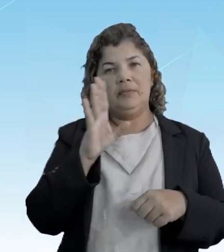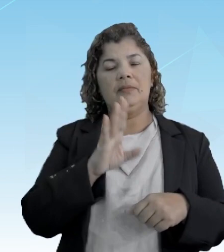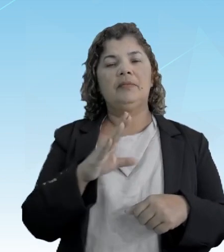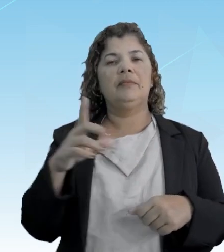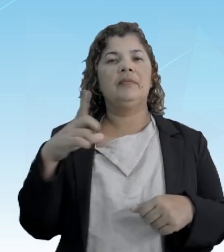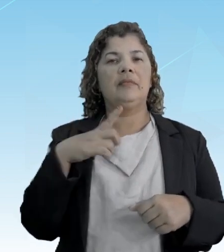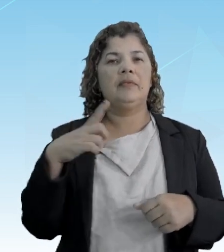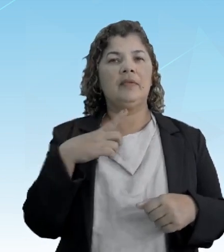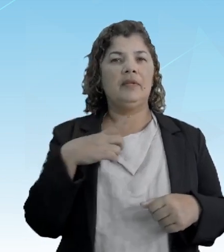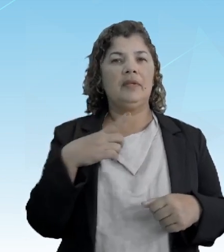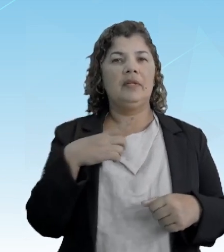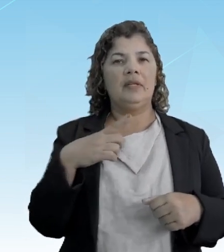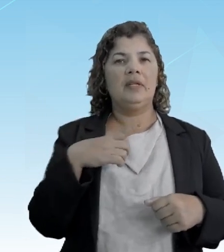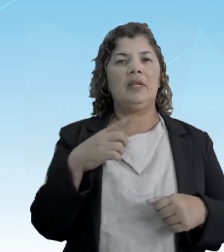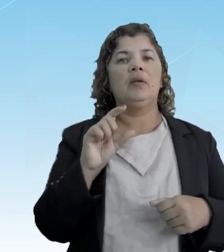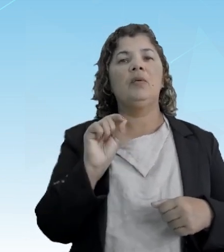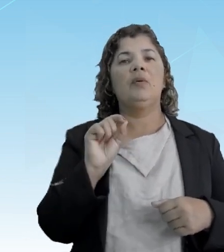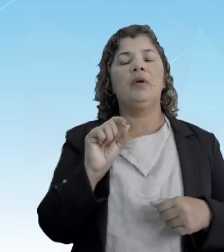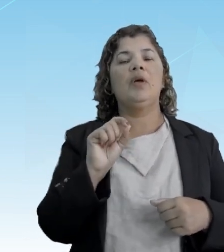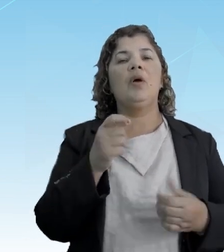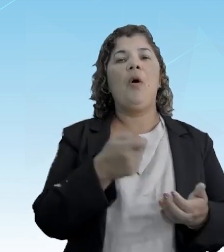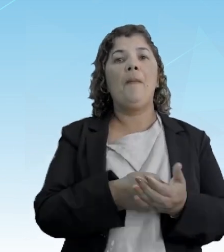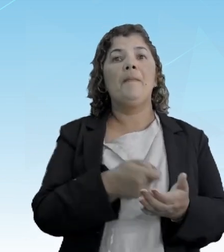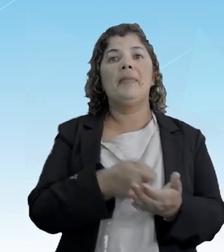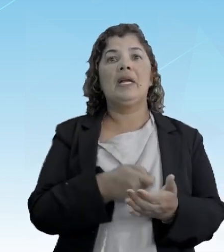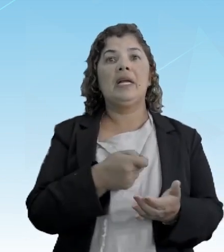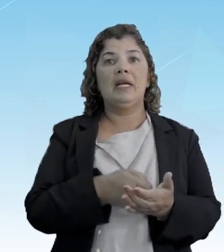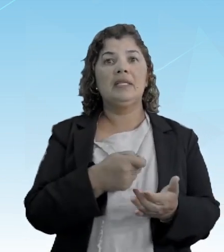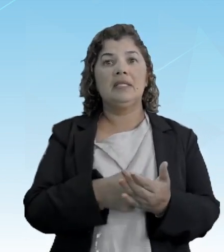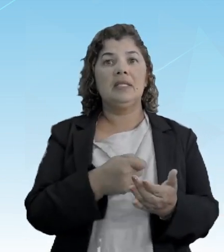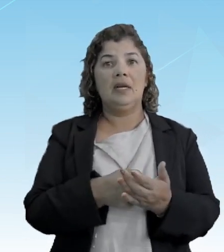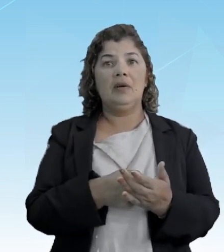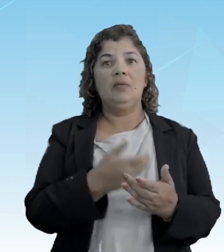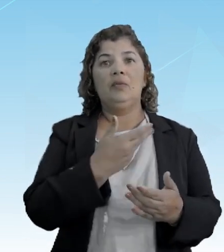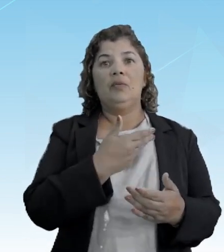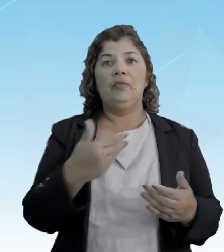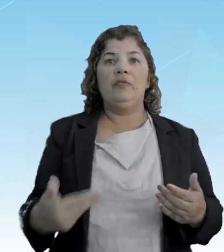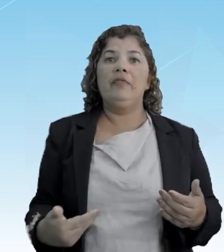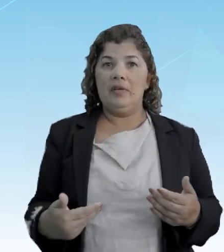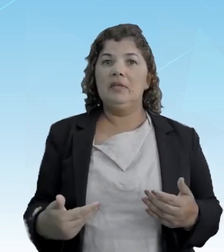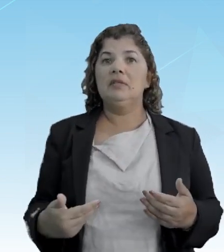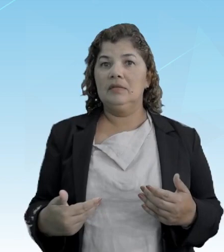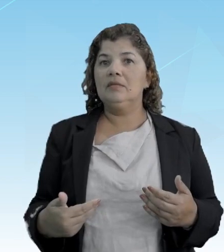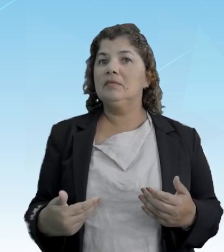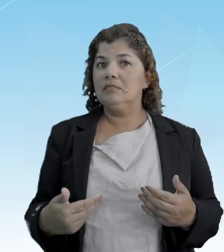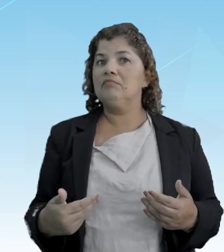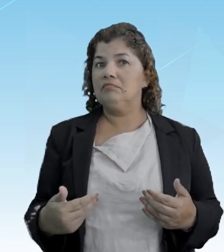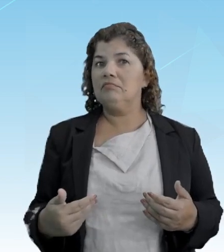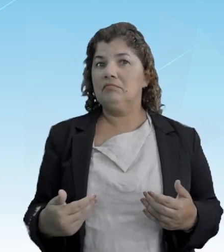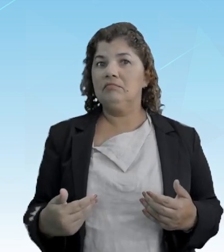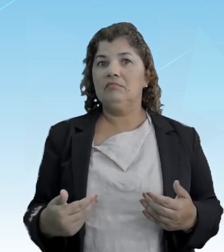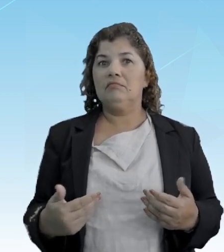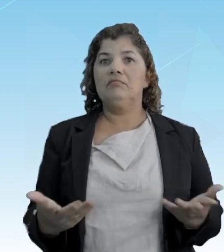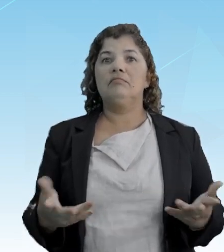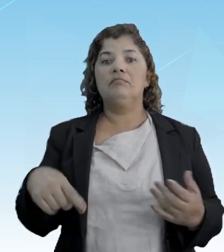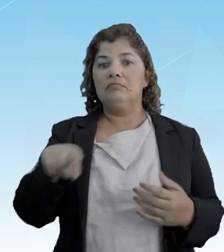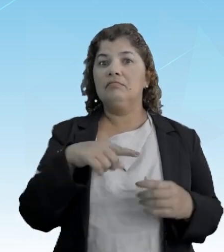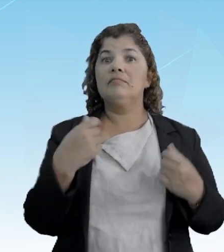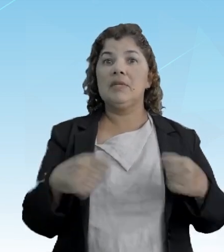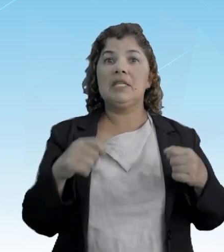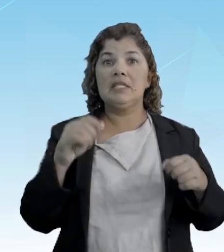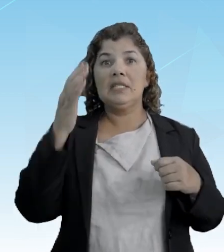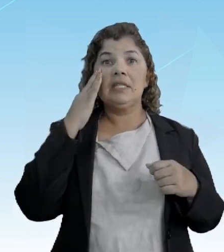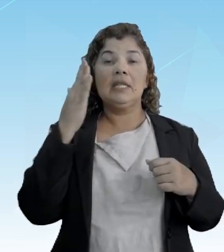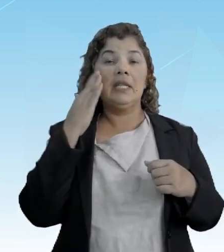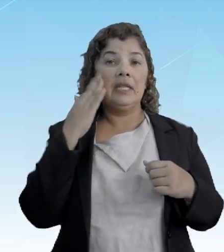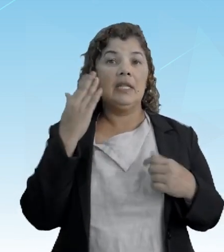como uma obrigação dos nossos governos. Então, nós é que precisamos entender dessas coisas